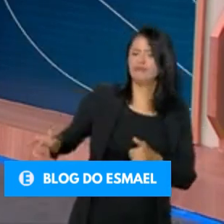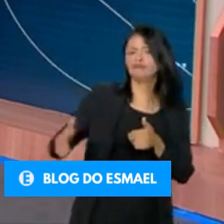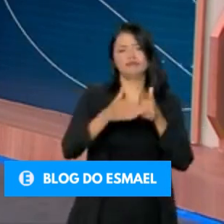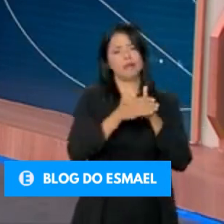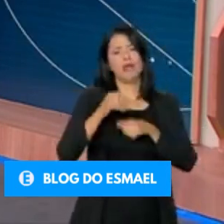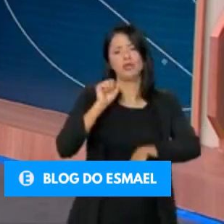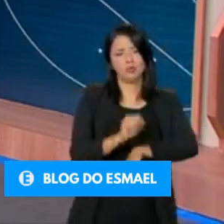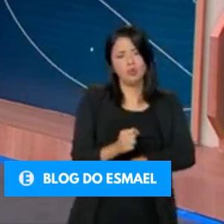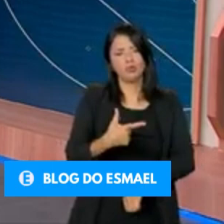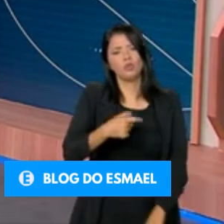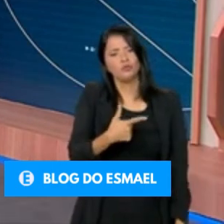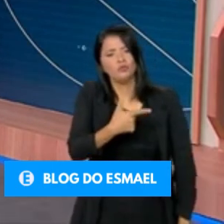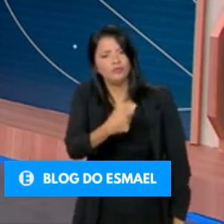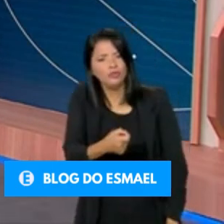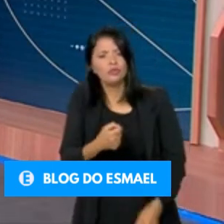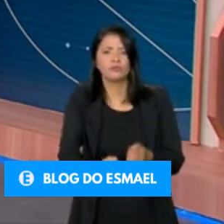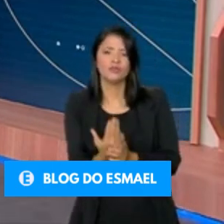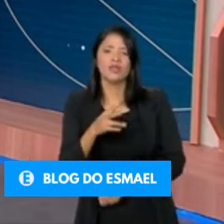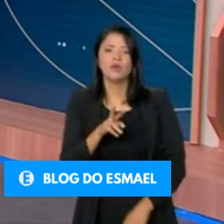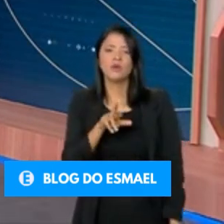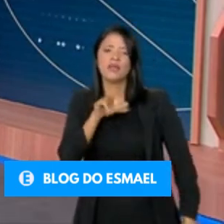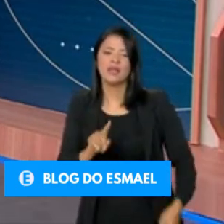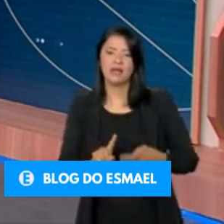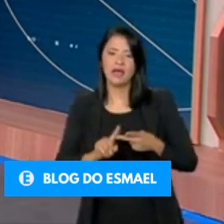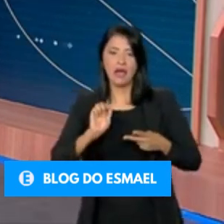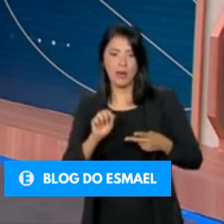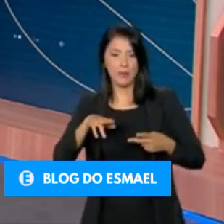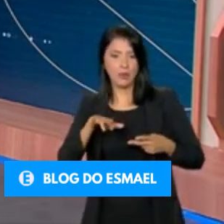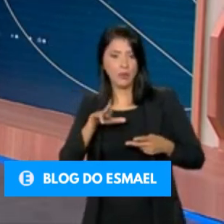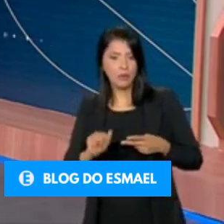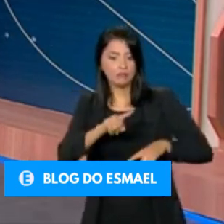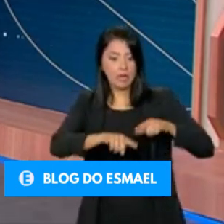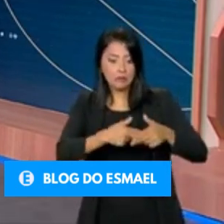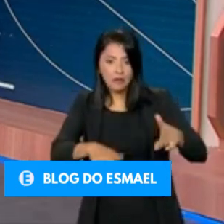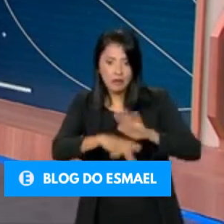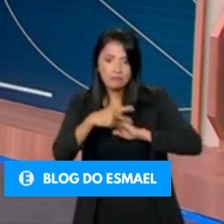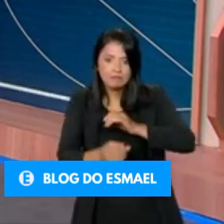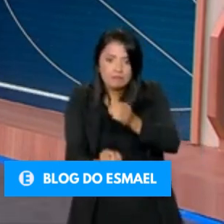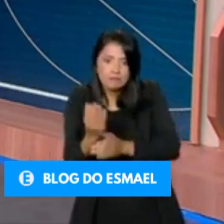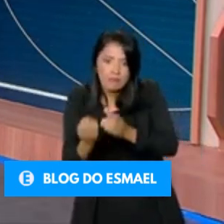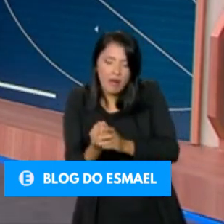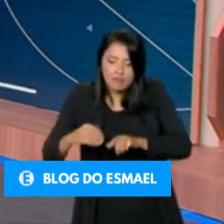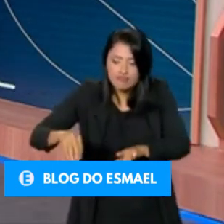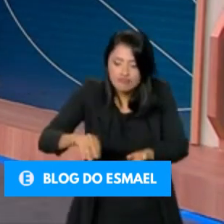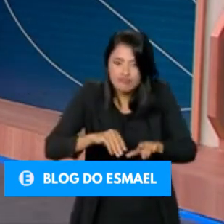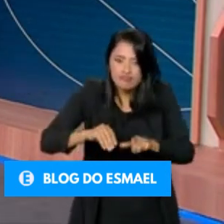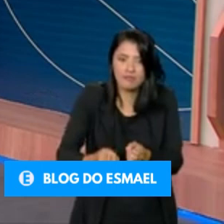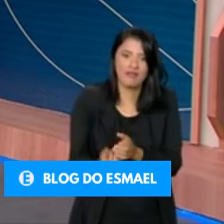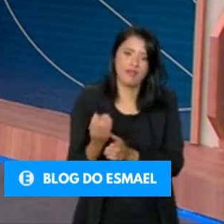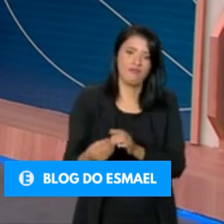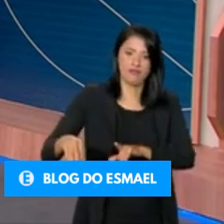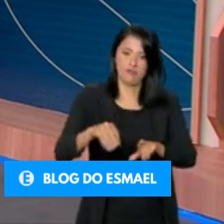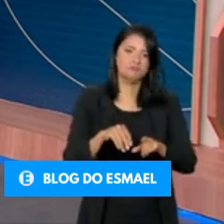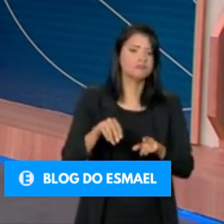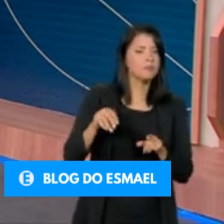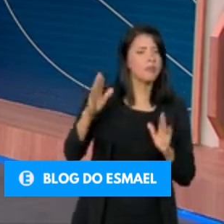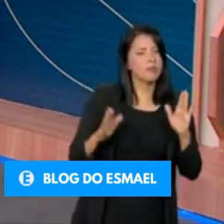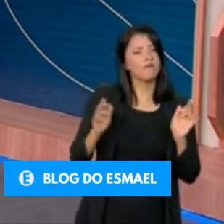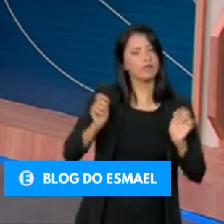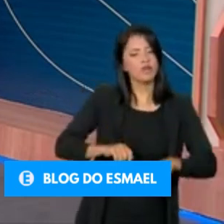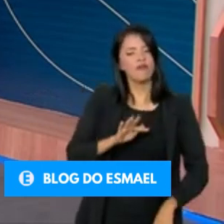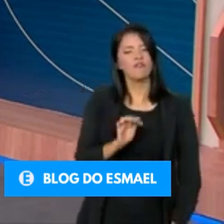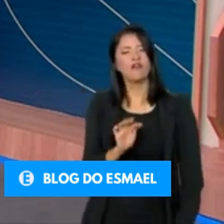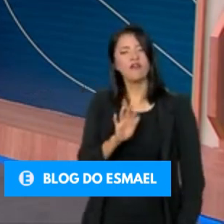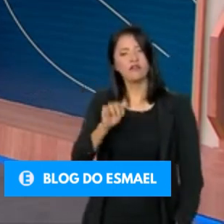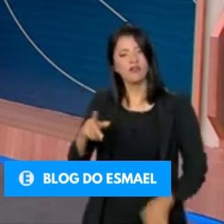paralisadas em 2020, produzia ureia e amônia, que são matérias-primas utilizadas na fabricação de fertilizantes. A previsão é de que a Fafem